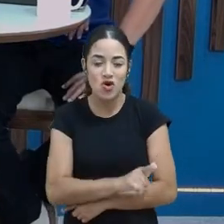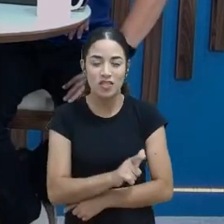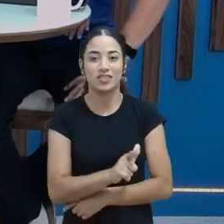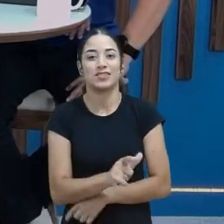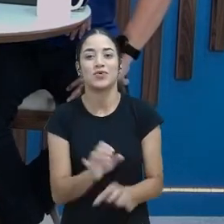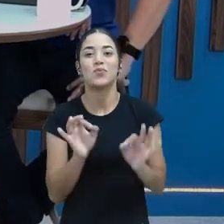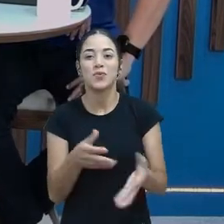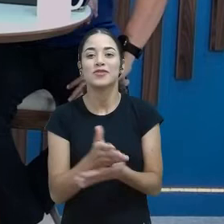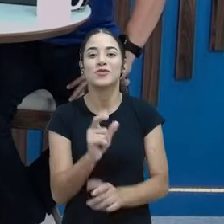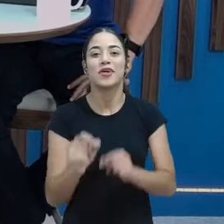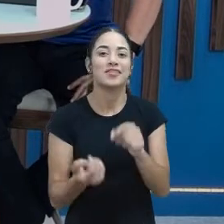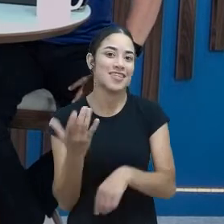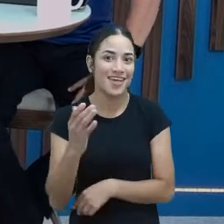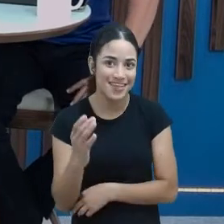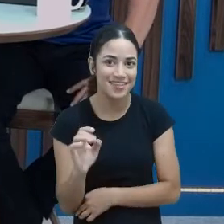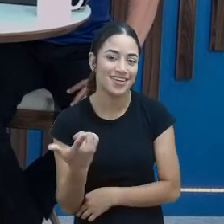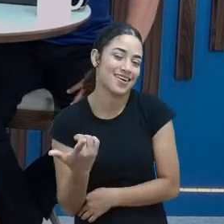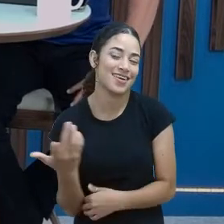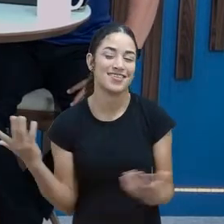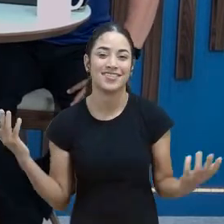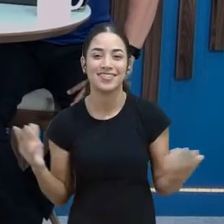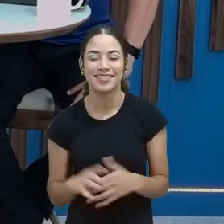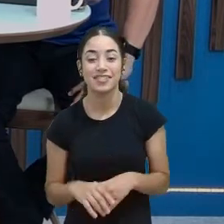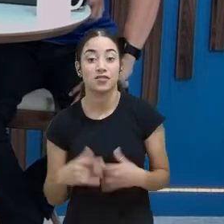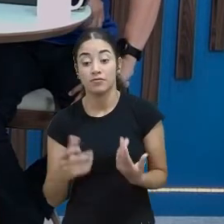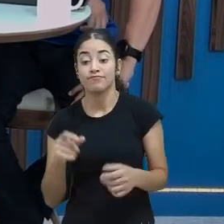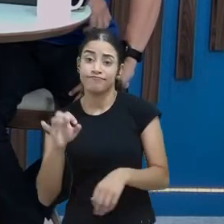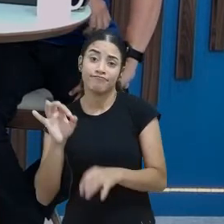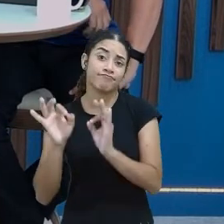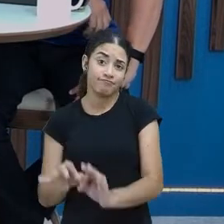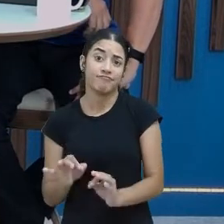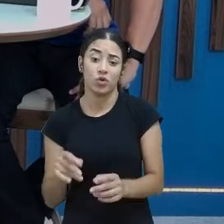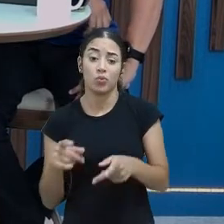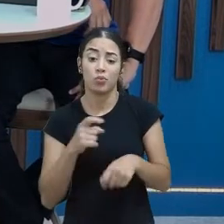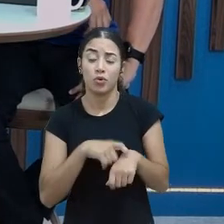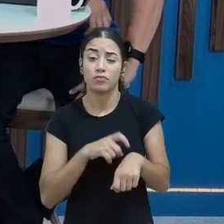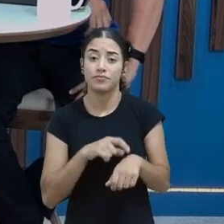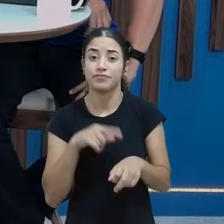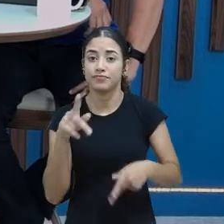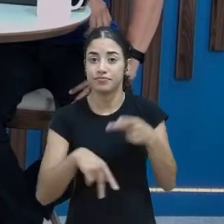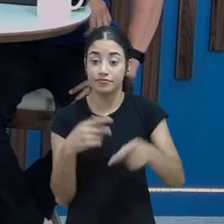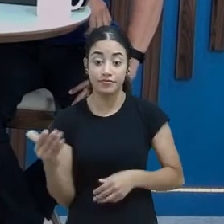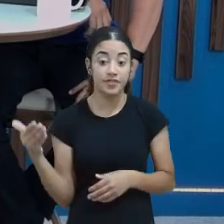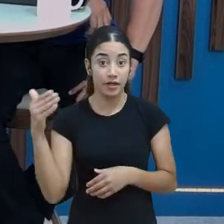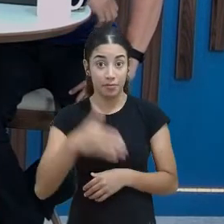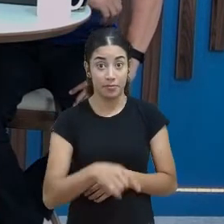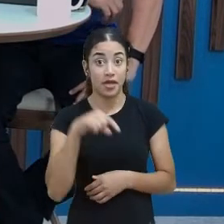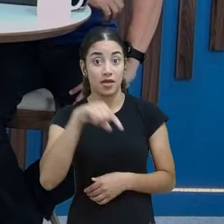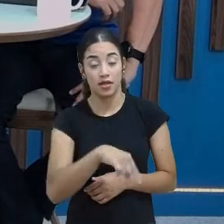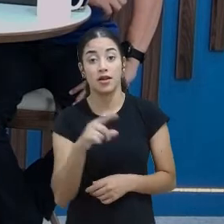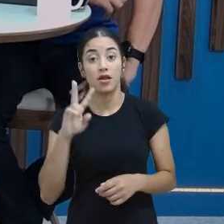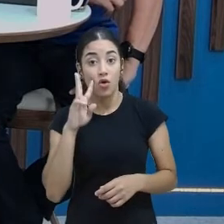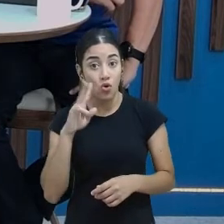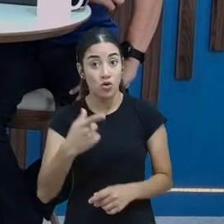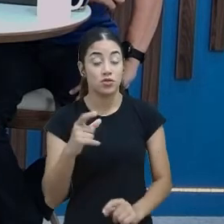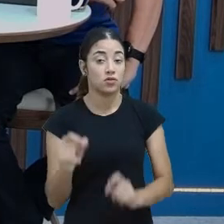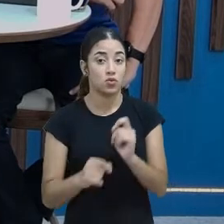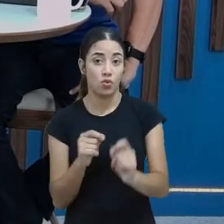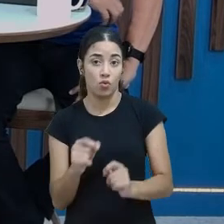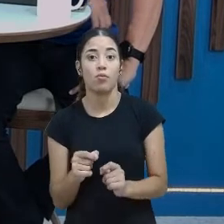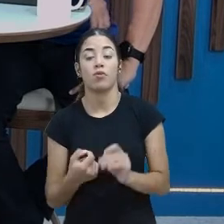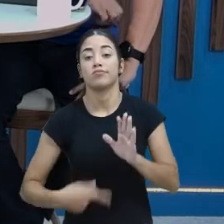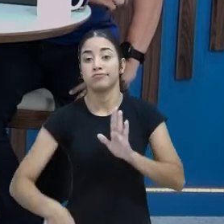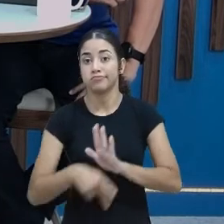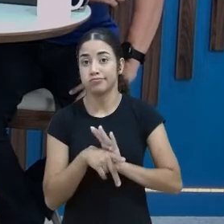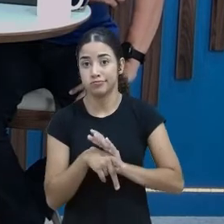E é justamente isso, porque quando essa população vem para cá, eles só eram reconhecidos como essa propriedade dos seus